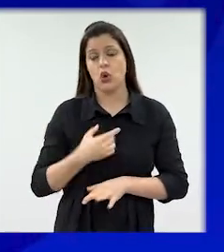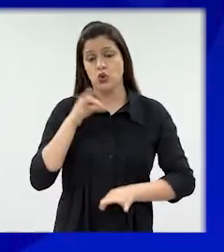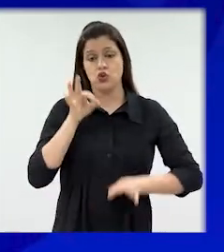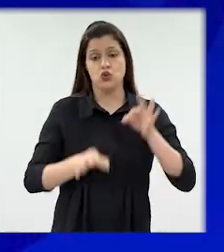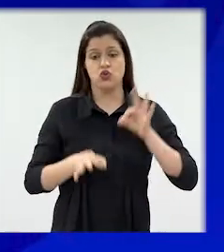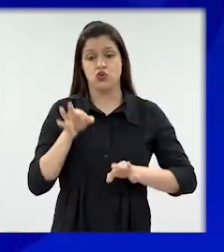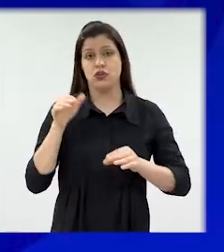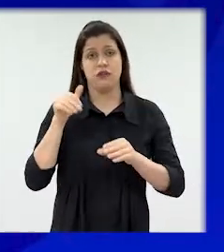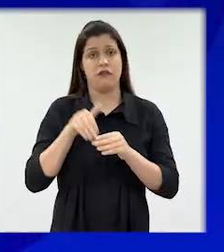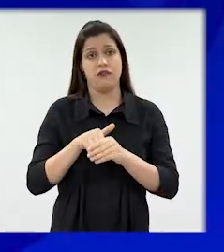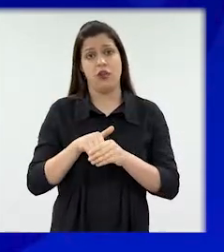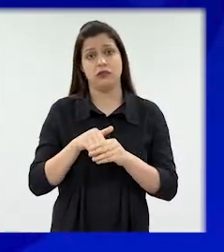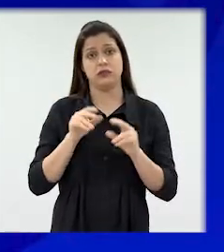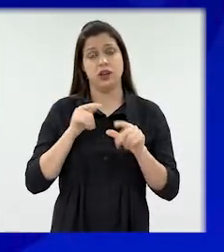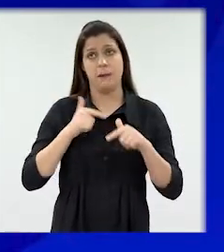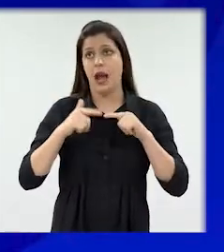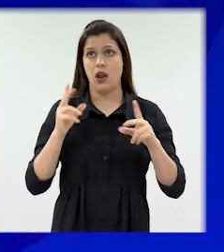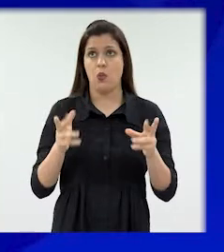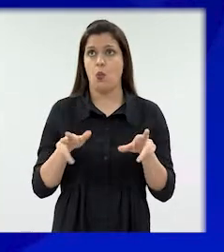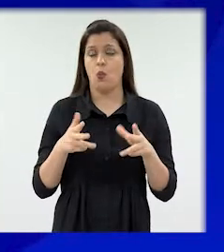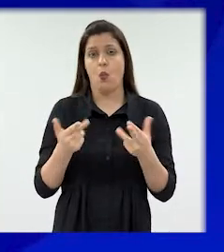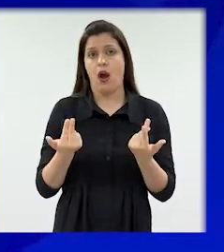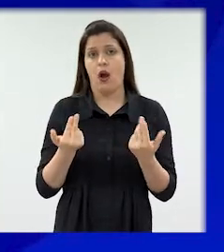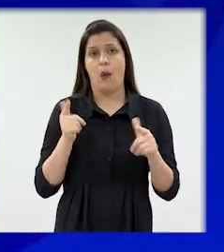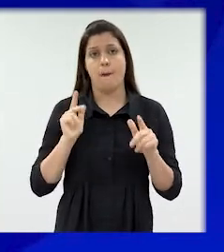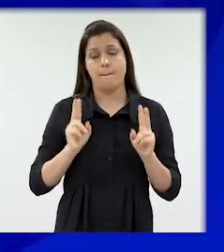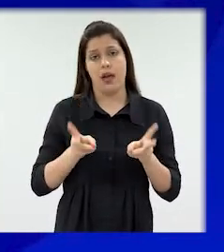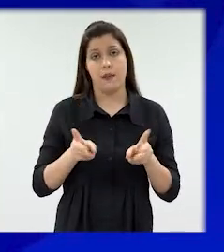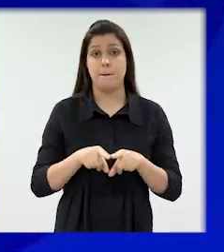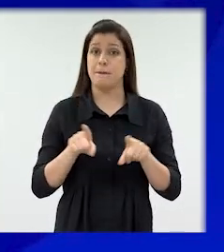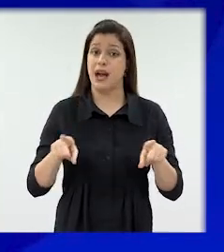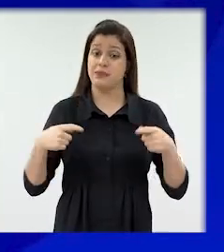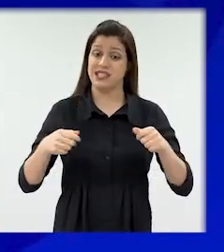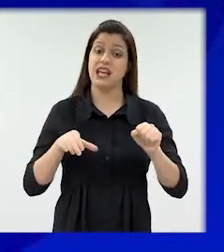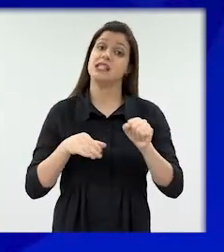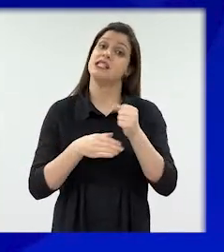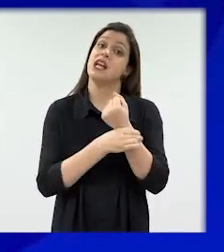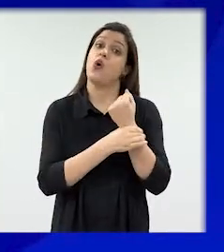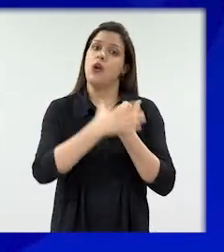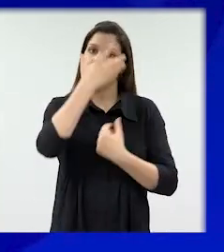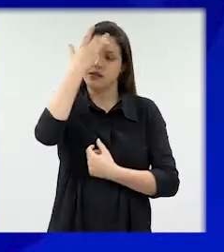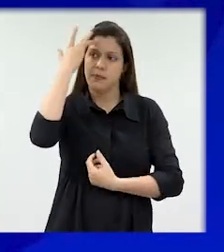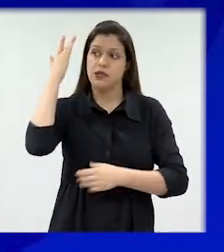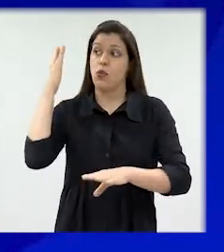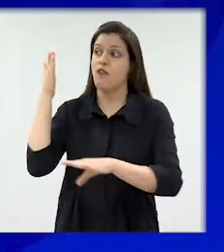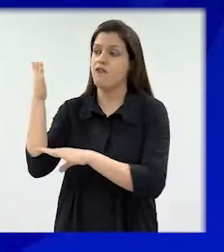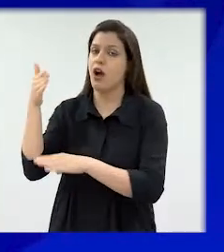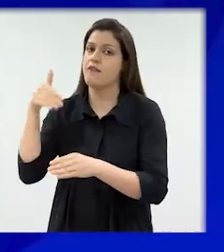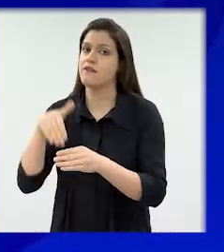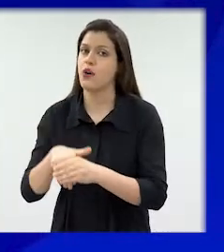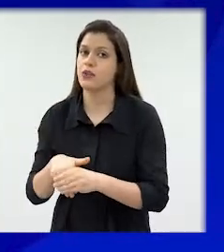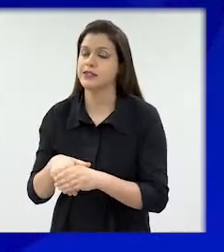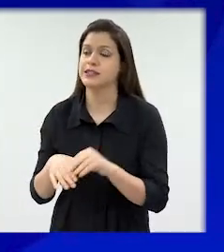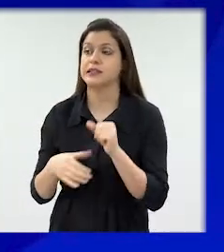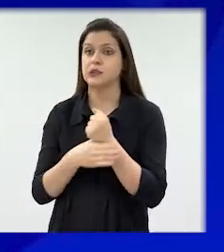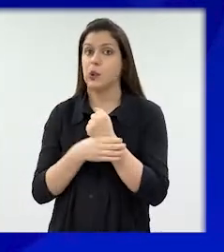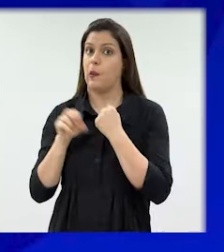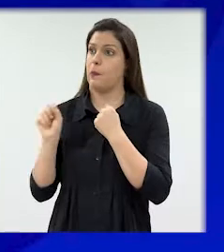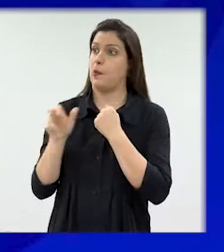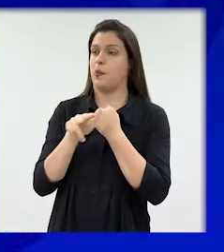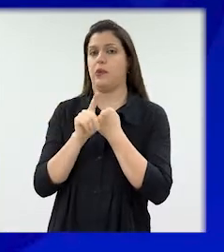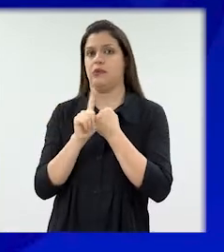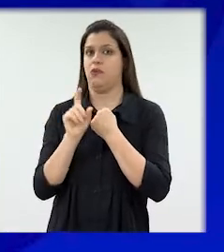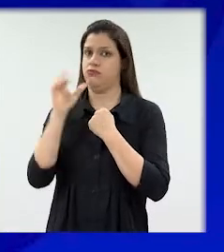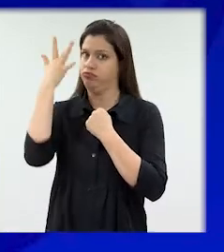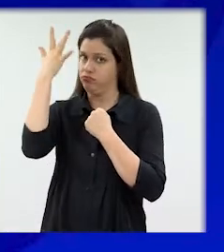nosso trabalho vai ser o mesmo, mas principalmente para a segurança do eleitor, que essa é a preocupação maior da justiça eleitoral, que